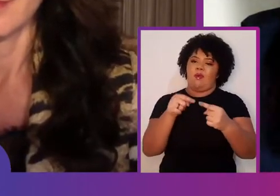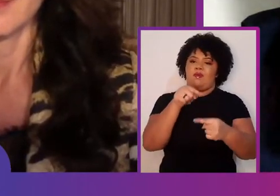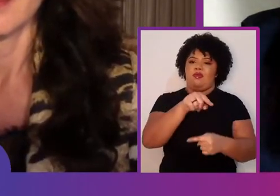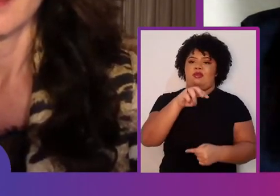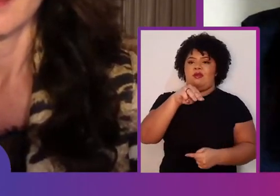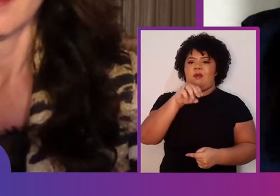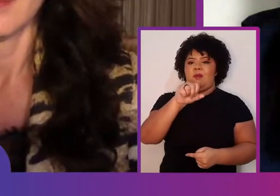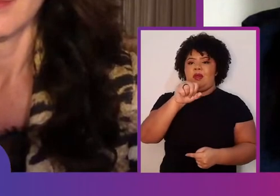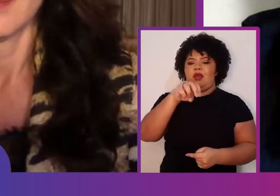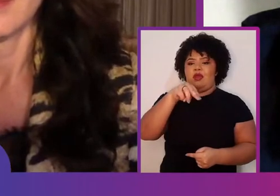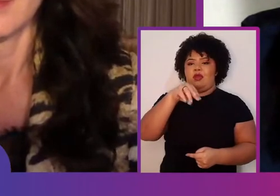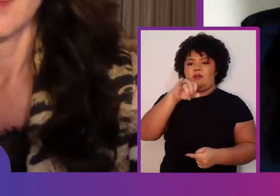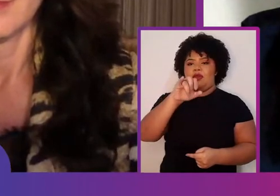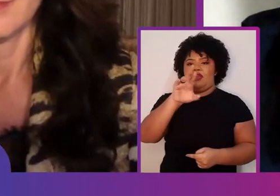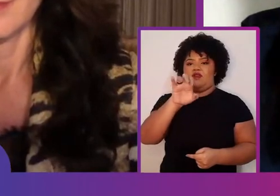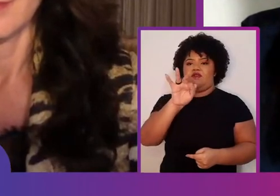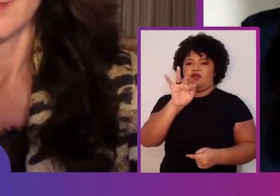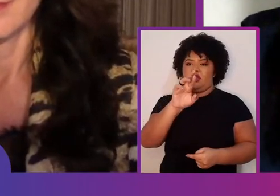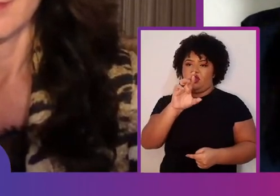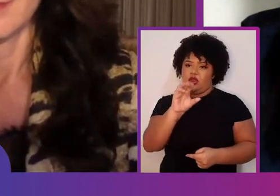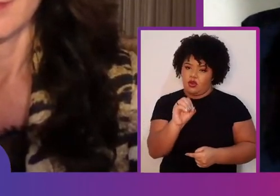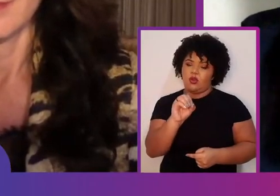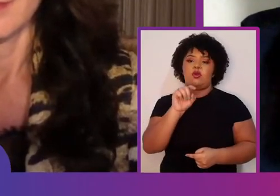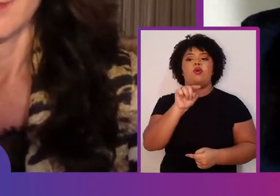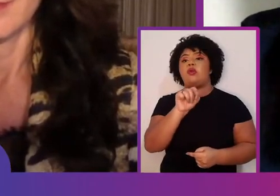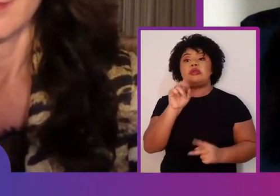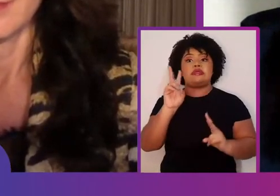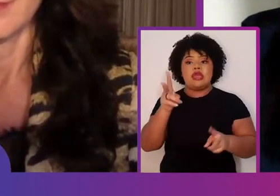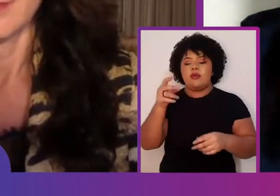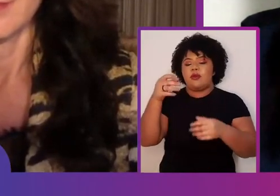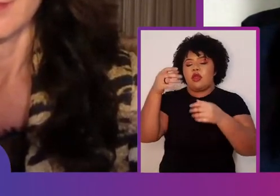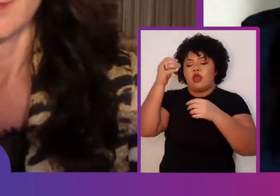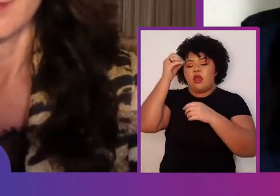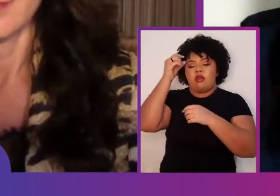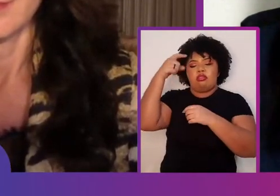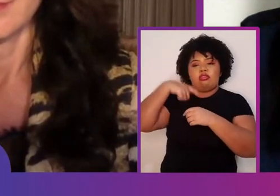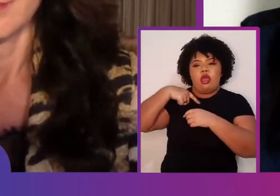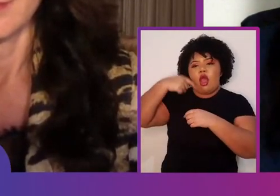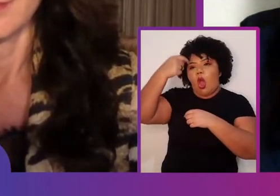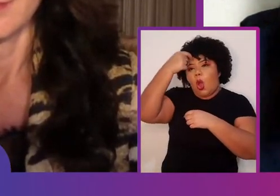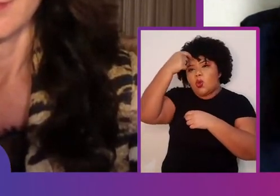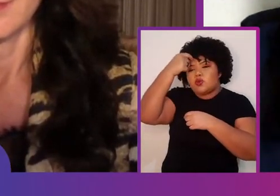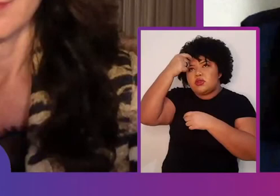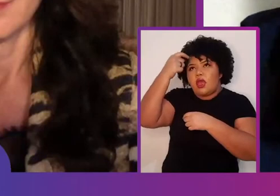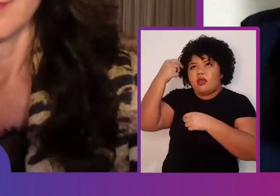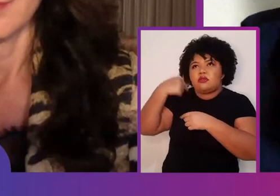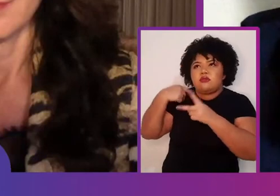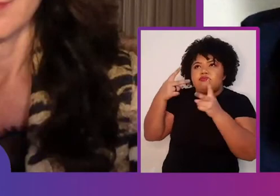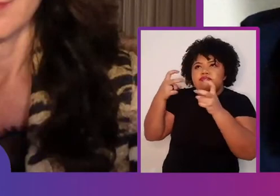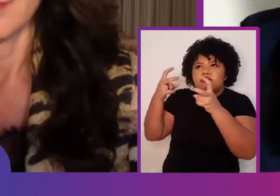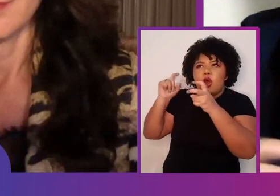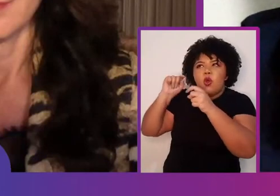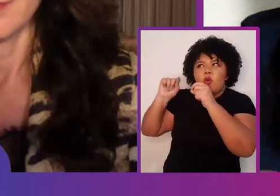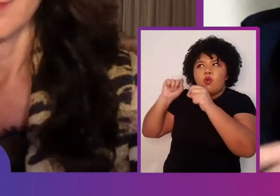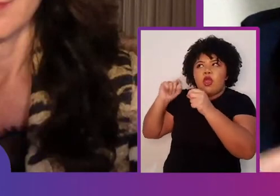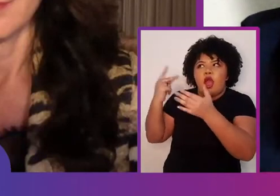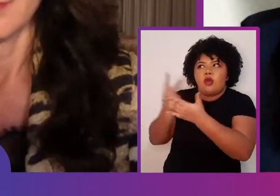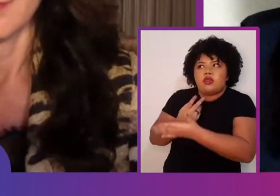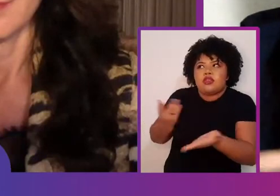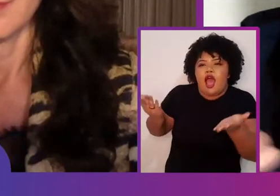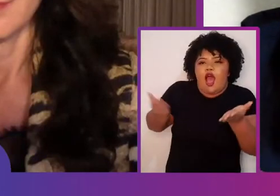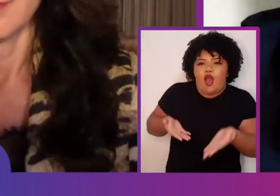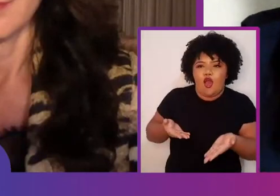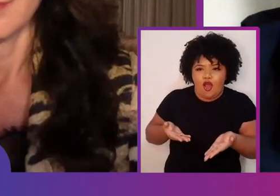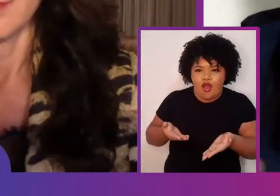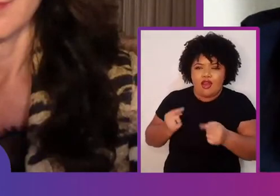temos uma consciência que fica o tempo inteiro tentando interpretar o que está acontecendo. Então, uma coisa é esse mundo emocional,